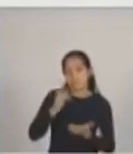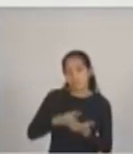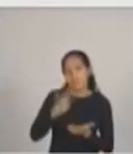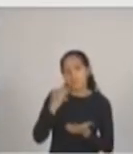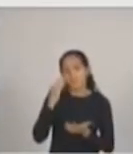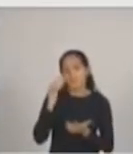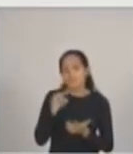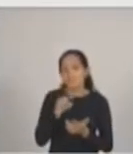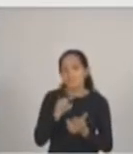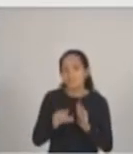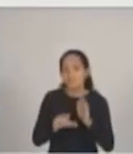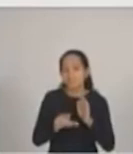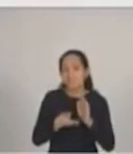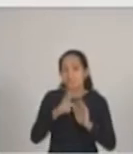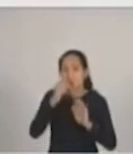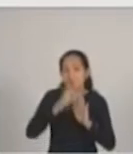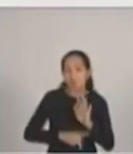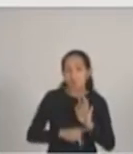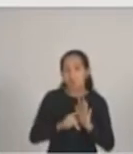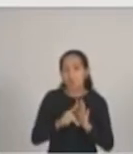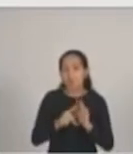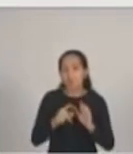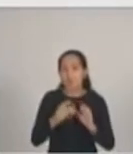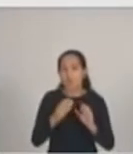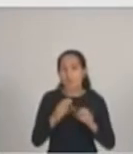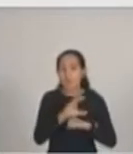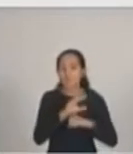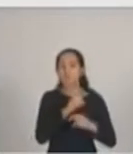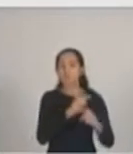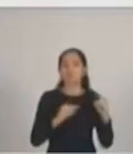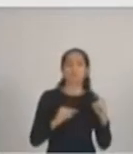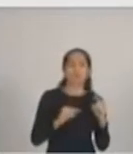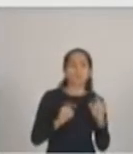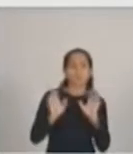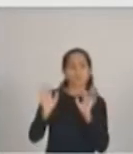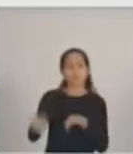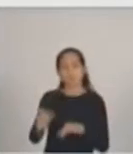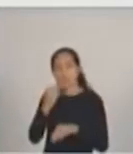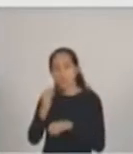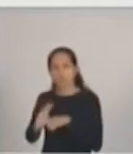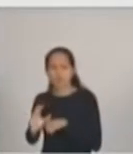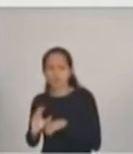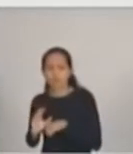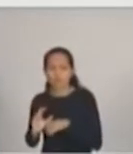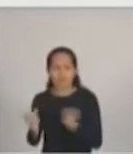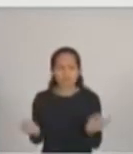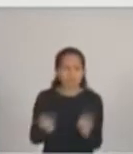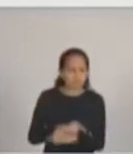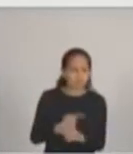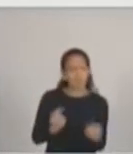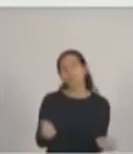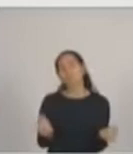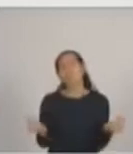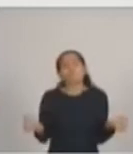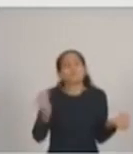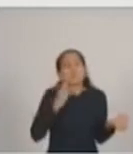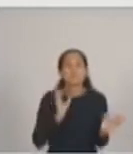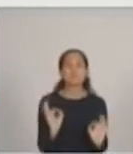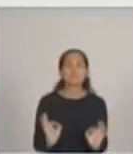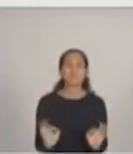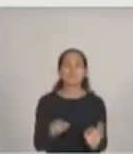pela inconstitucionalidade. No final foi pela constitucionalidade, mas o teor todo é o contrário. Então, é da